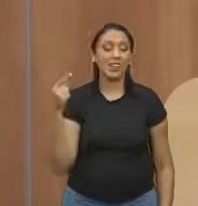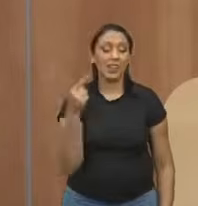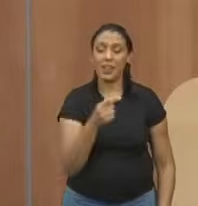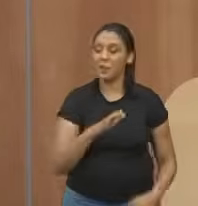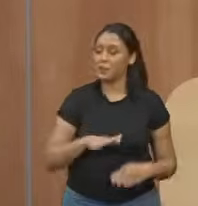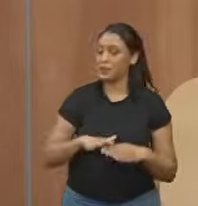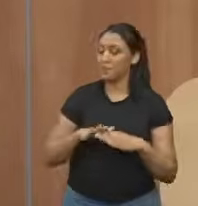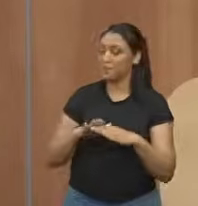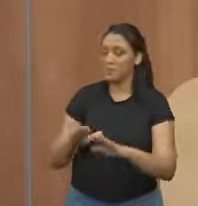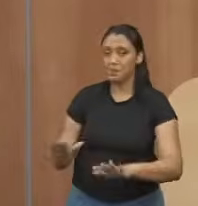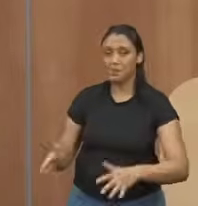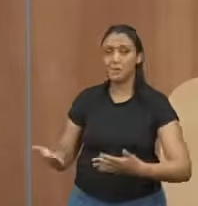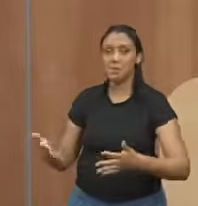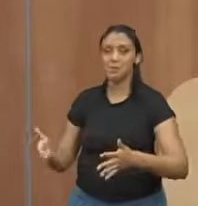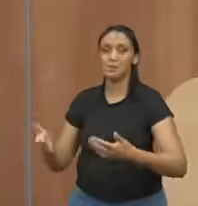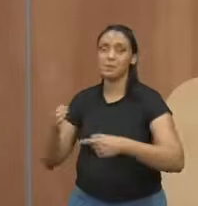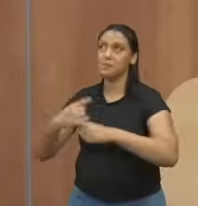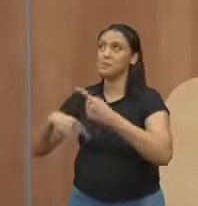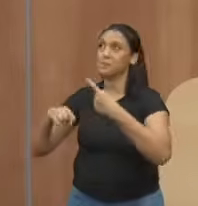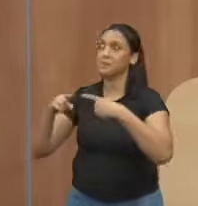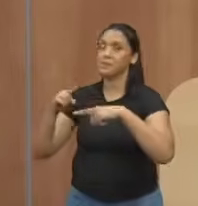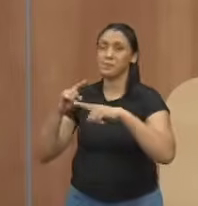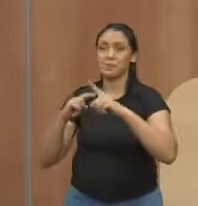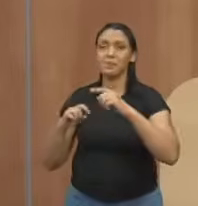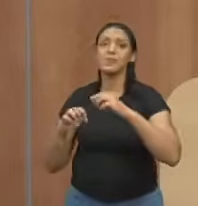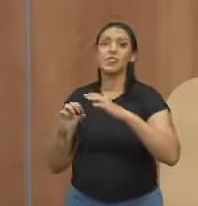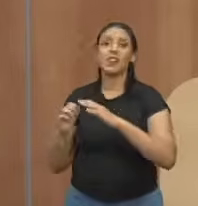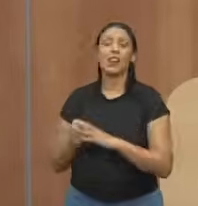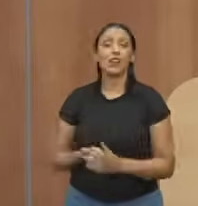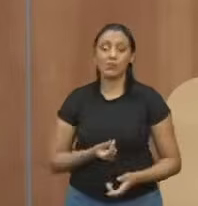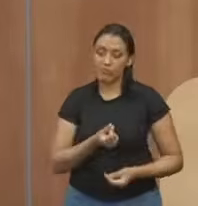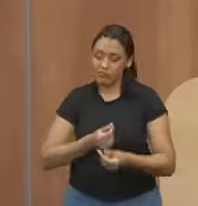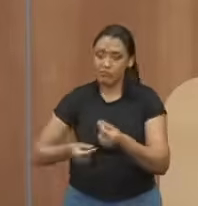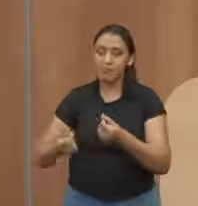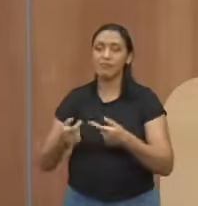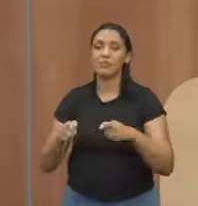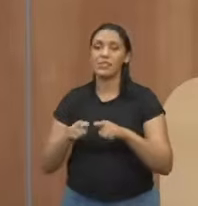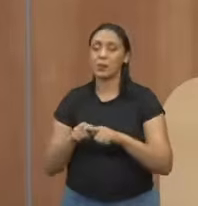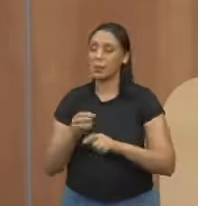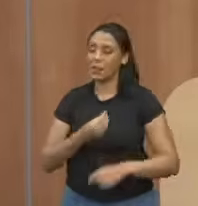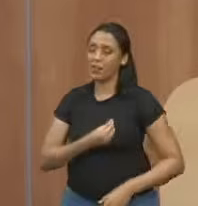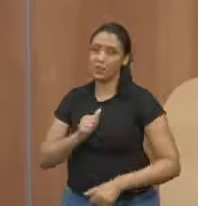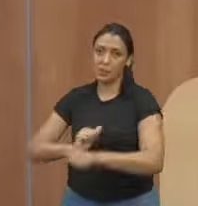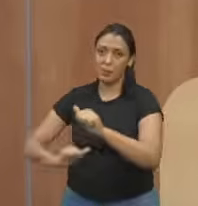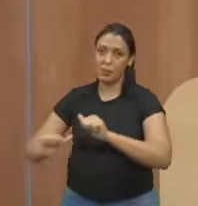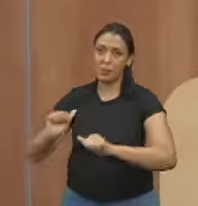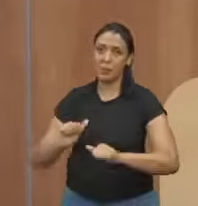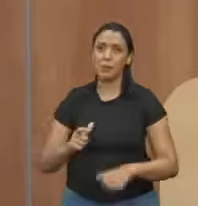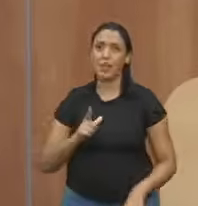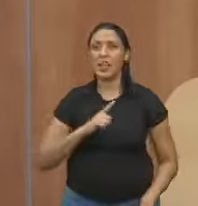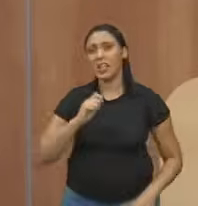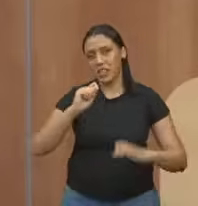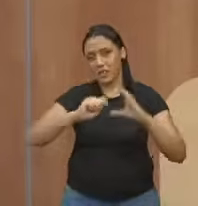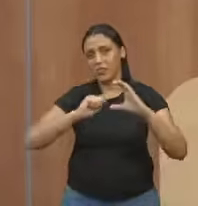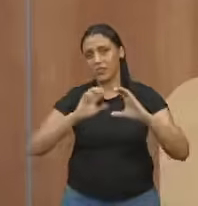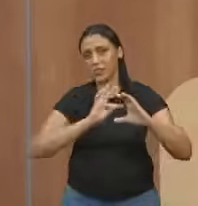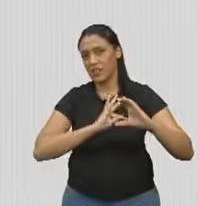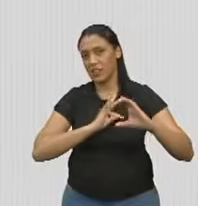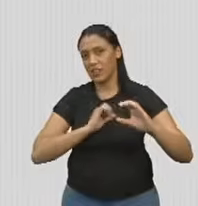das pessoas. Câmara Municipal de Jacareí, 4 de setembro de 2025. Vereador Paulinho dos Condutores. Eu acho que tem um vídeo na técnica, por